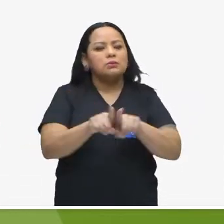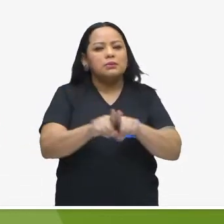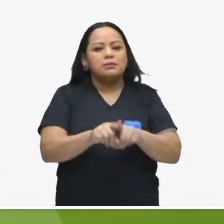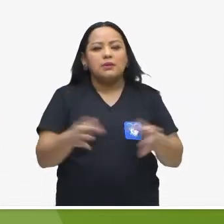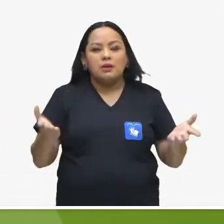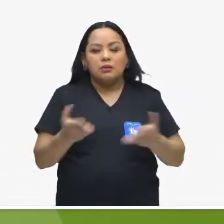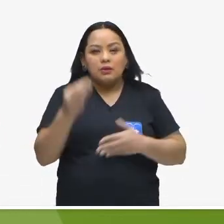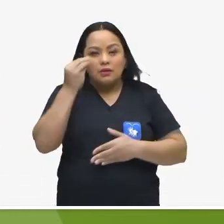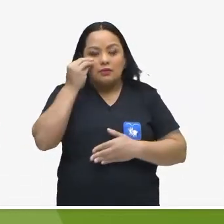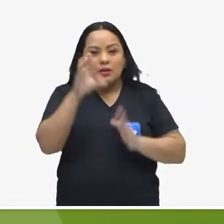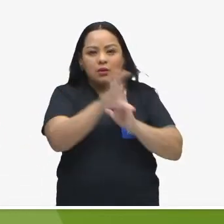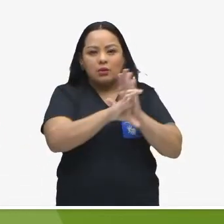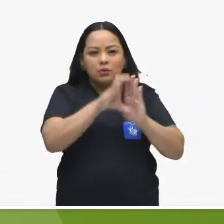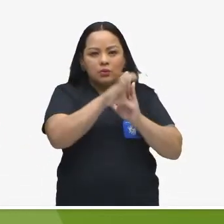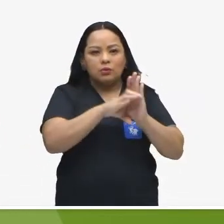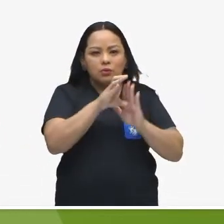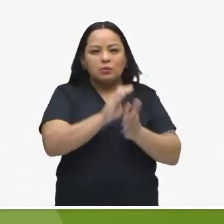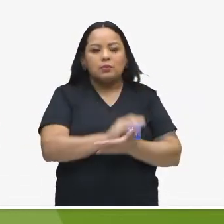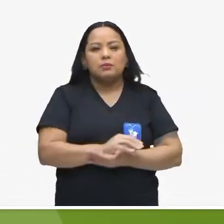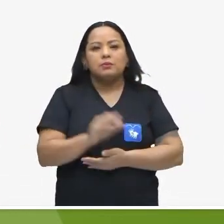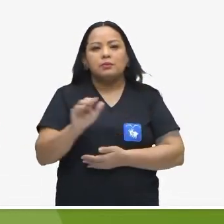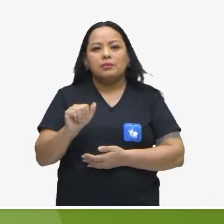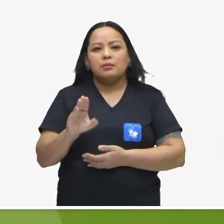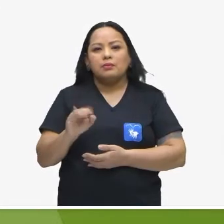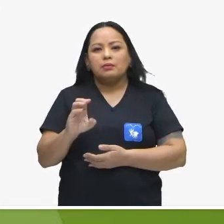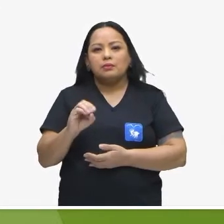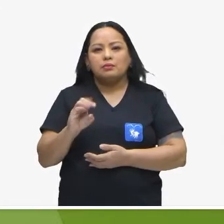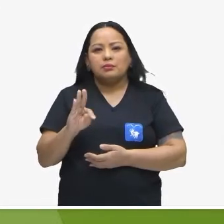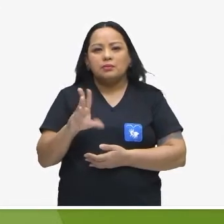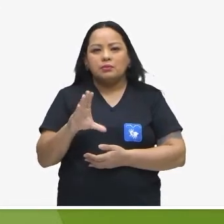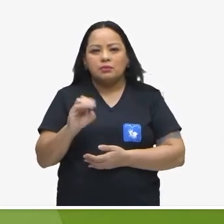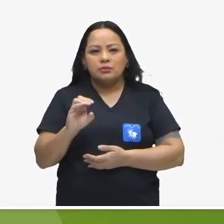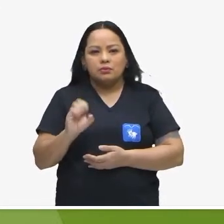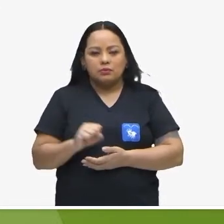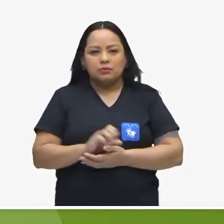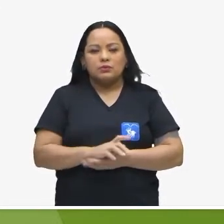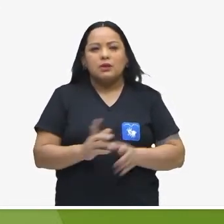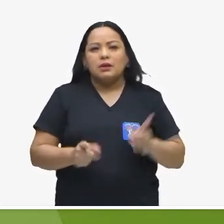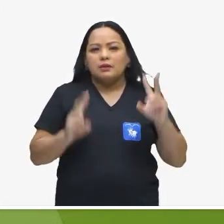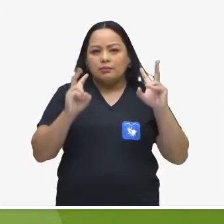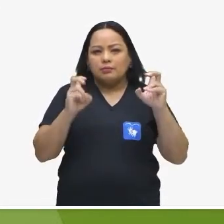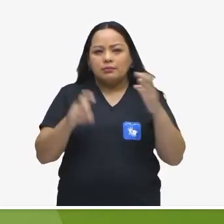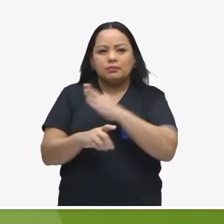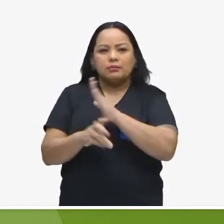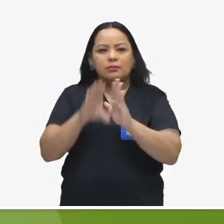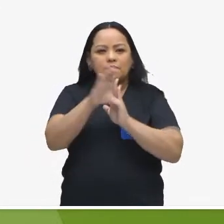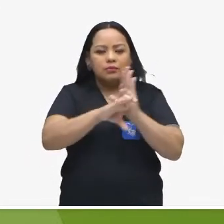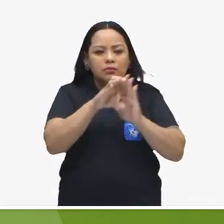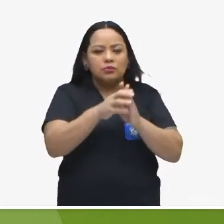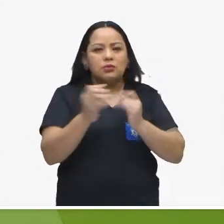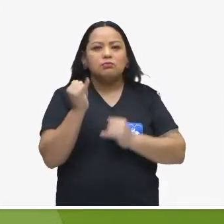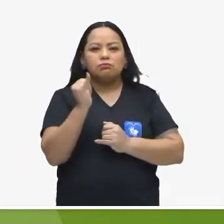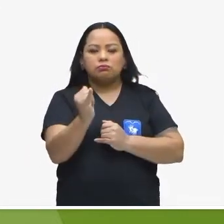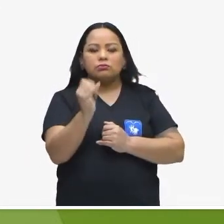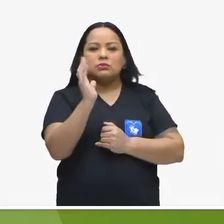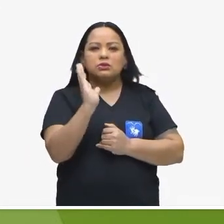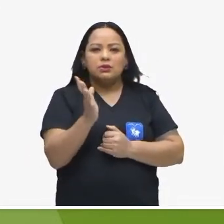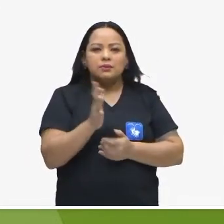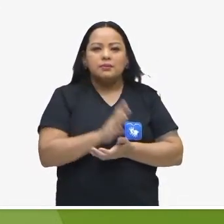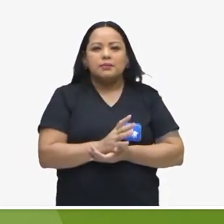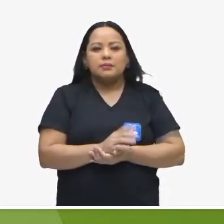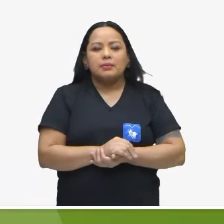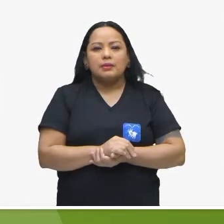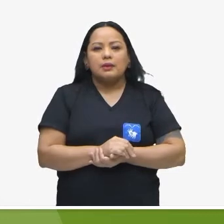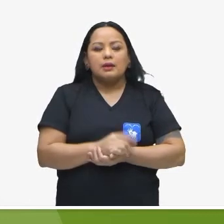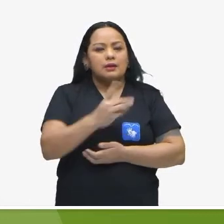ver o conceito de fatores abióticos, né? Os fatores abióticos, como eu falei para vocês, são esses que